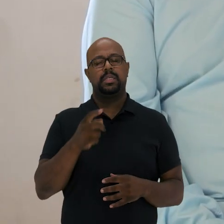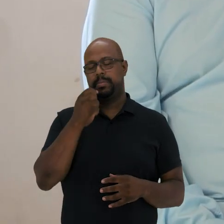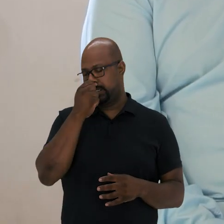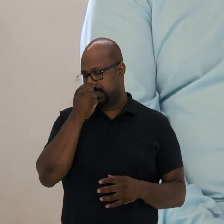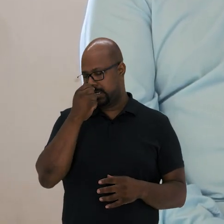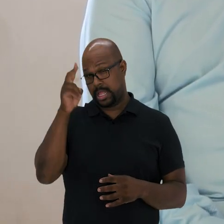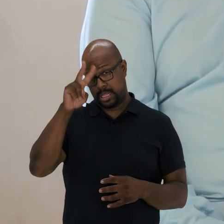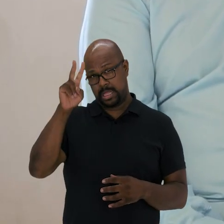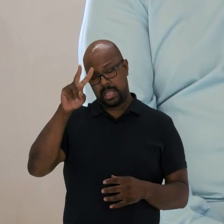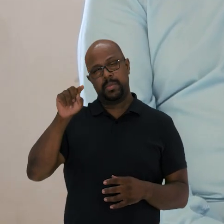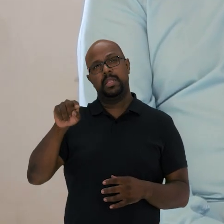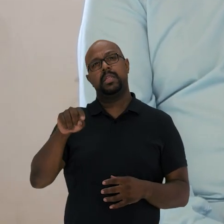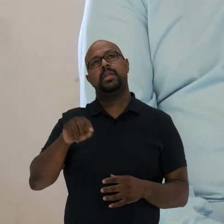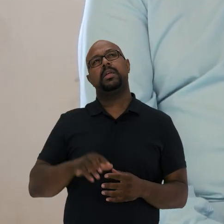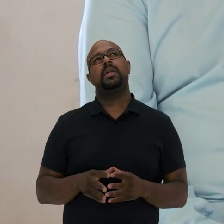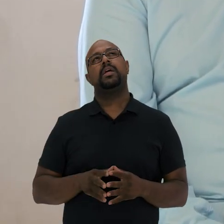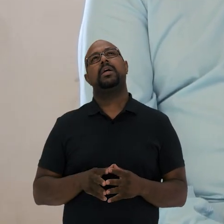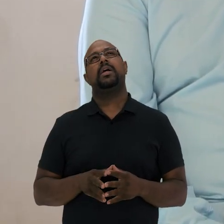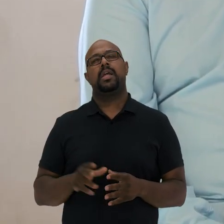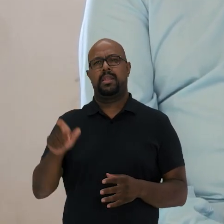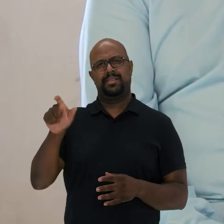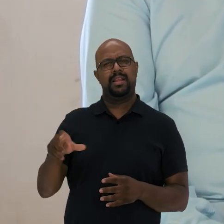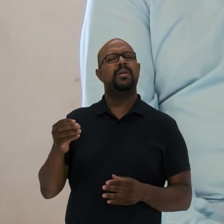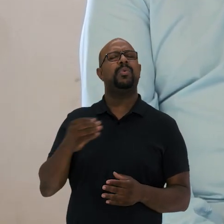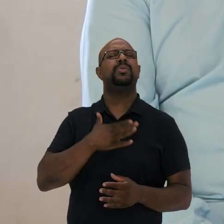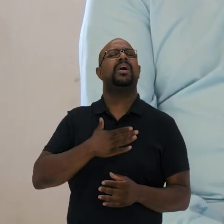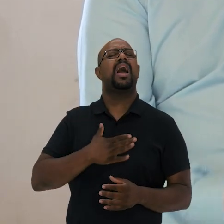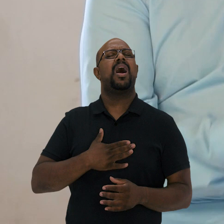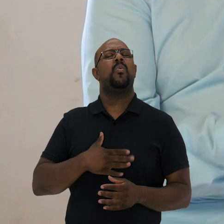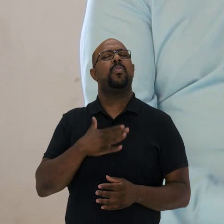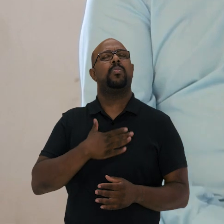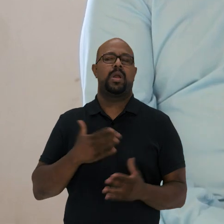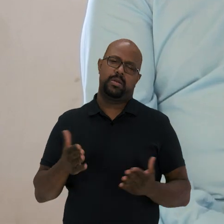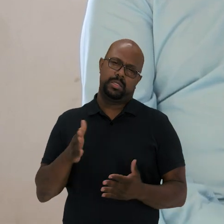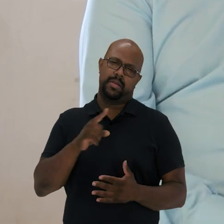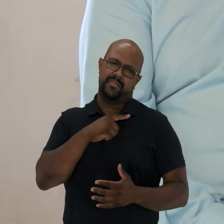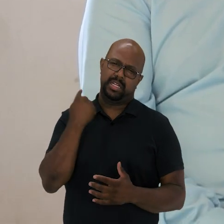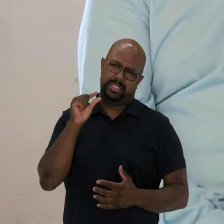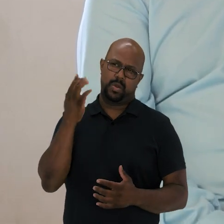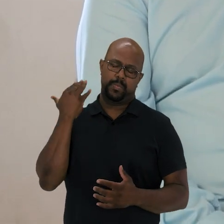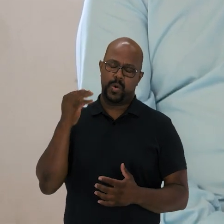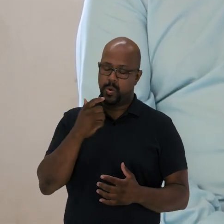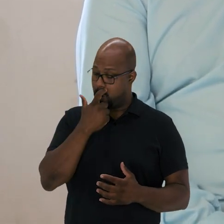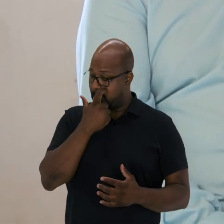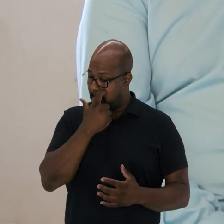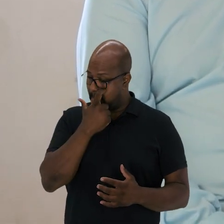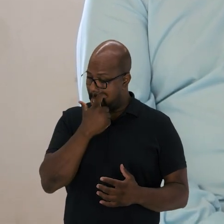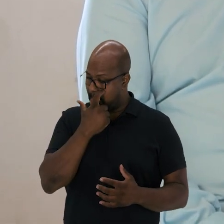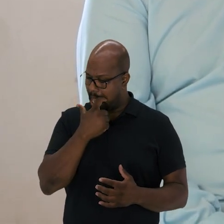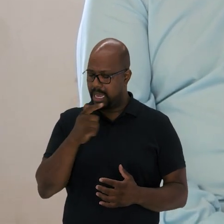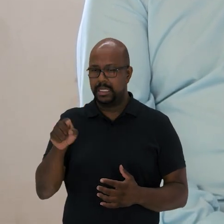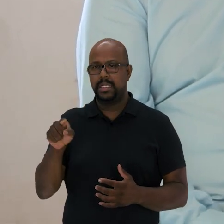sempre lembra até ela era muito calma, agora ela até faleceu há pouco,